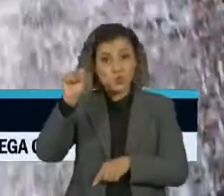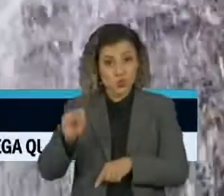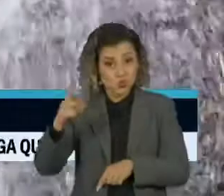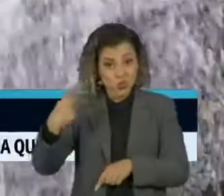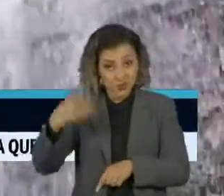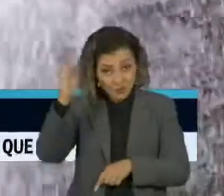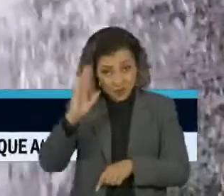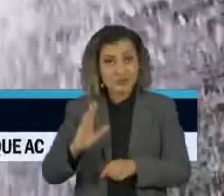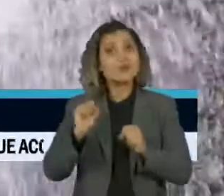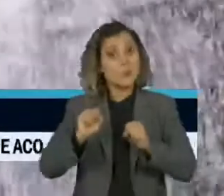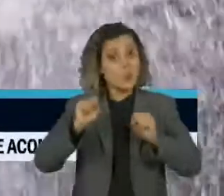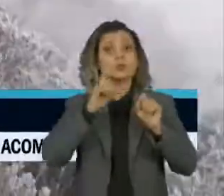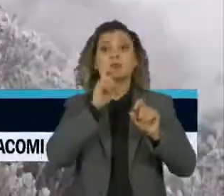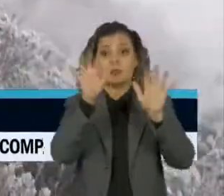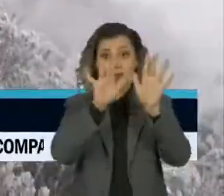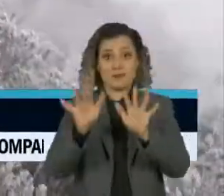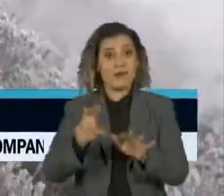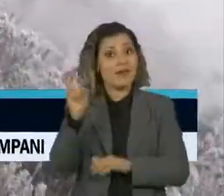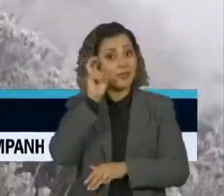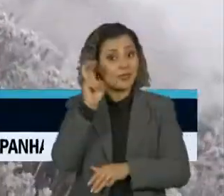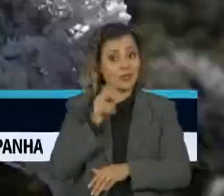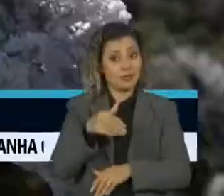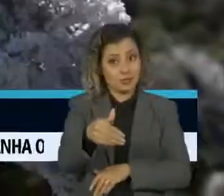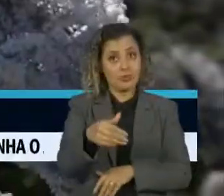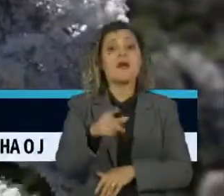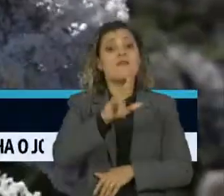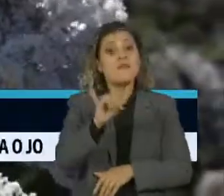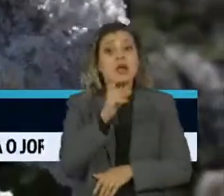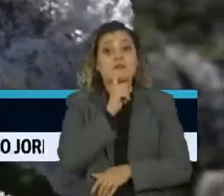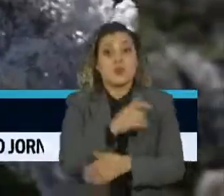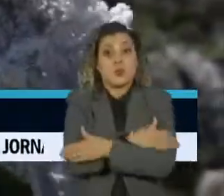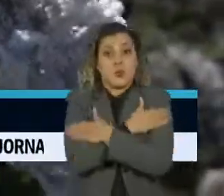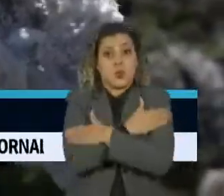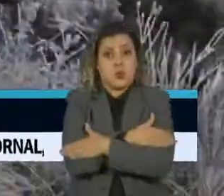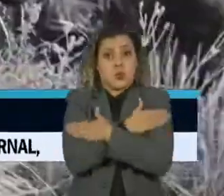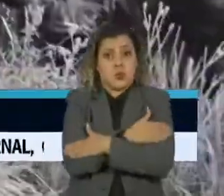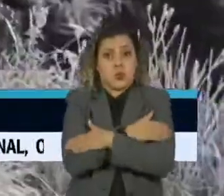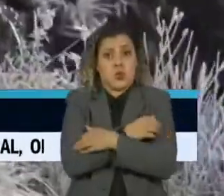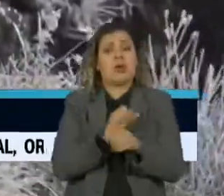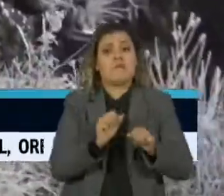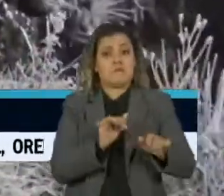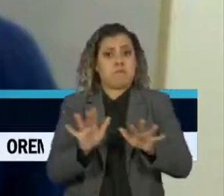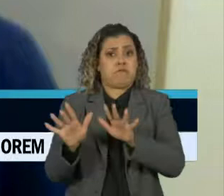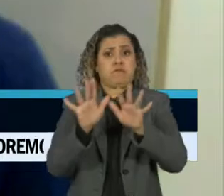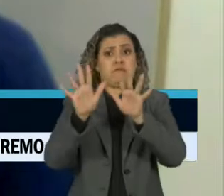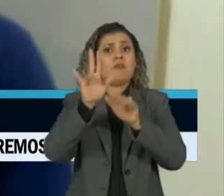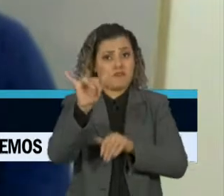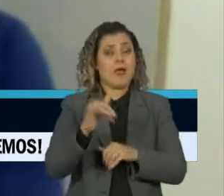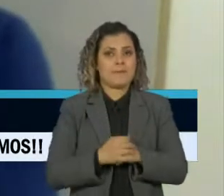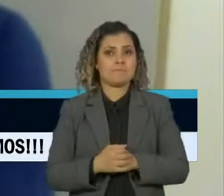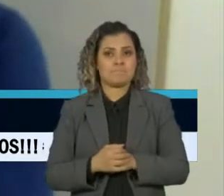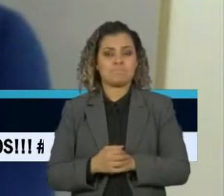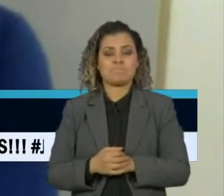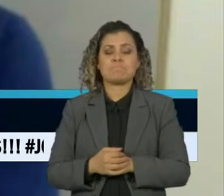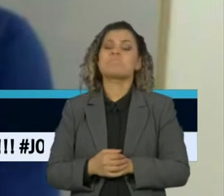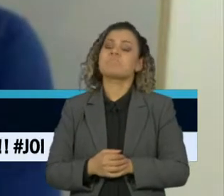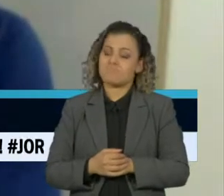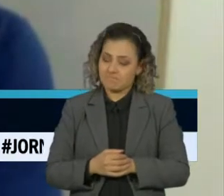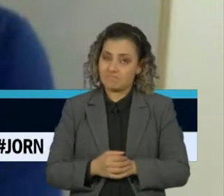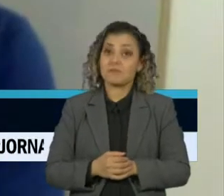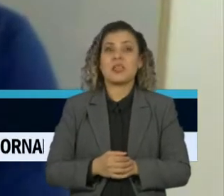pode levar a partir de quinta-feira a previsão é que uma forte massa de ar polar derruba a temperatura entre